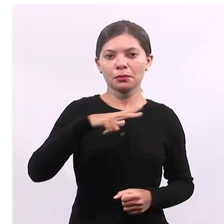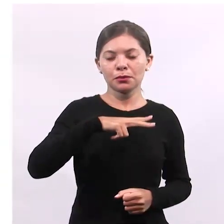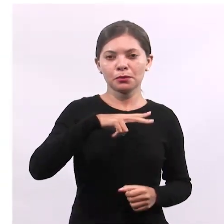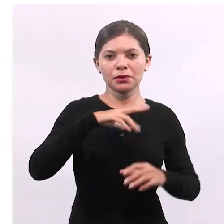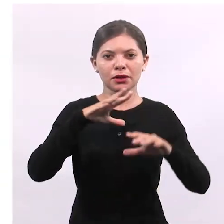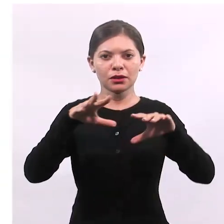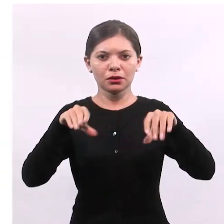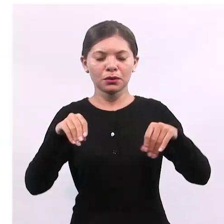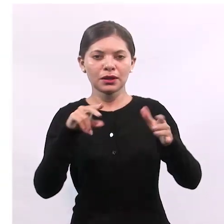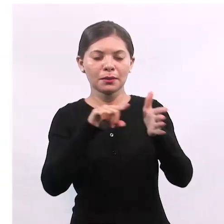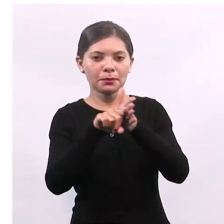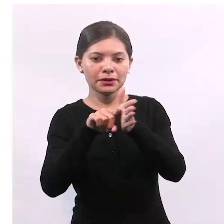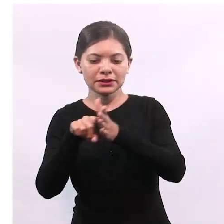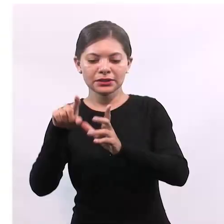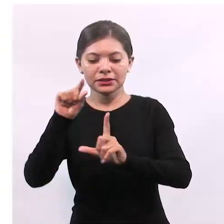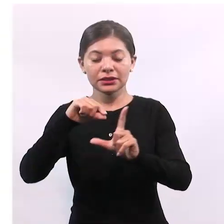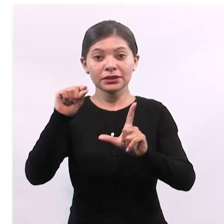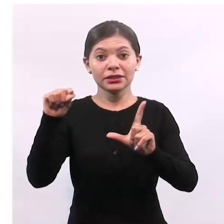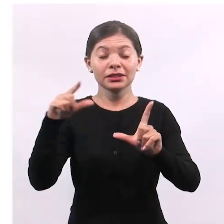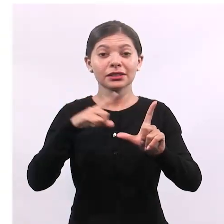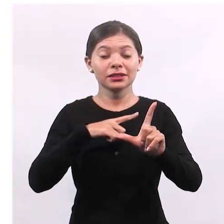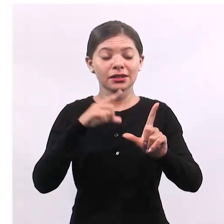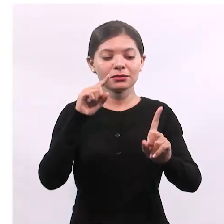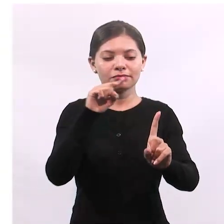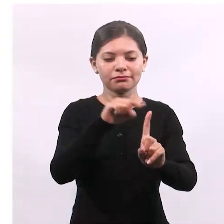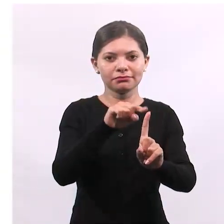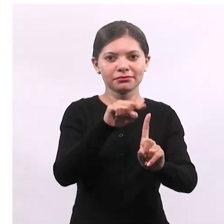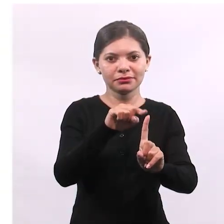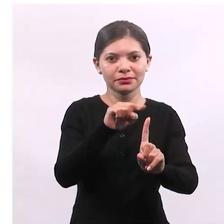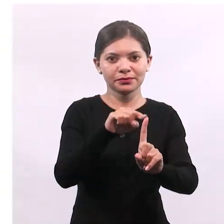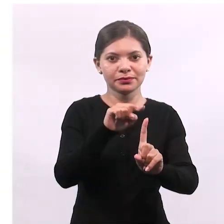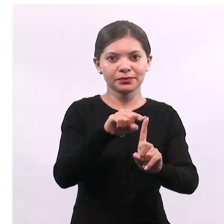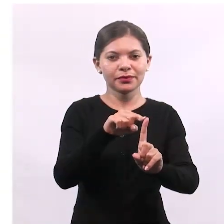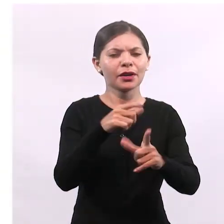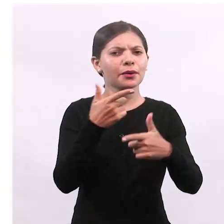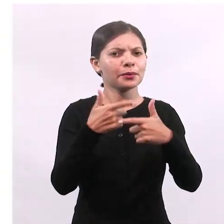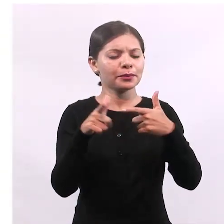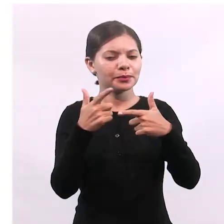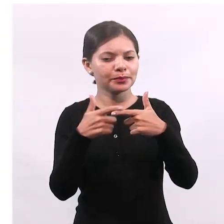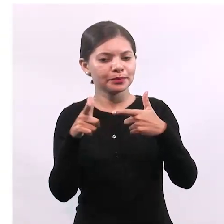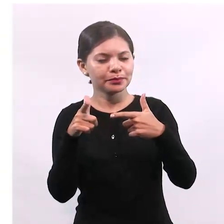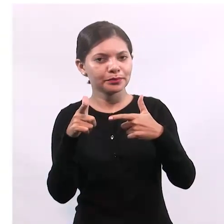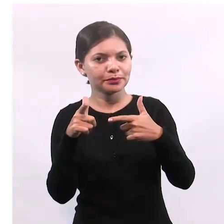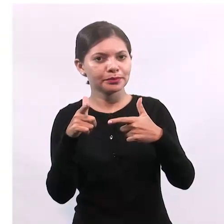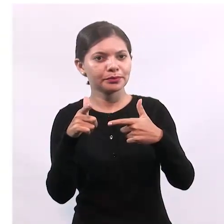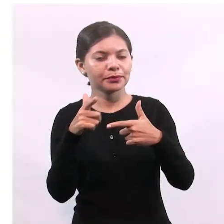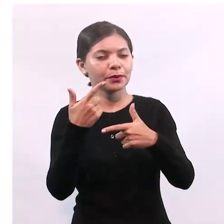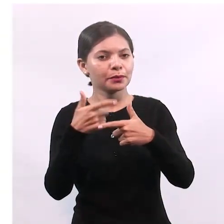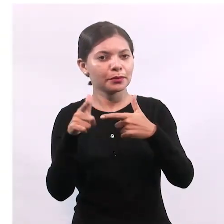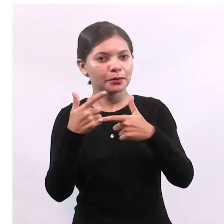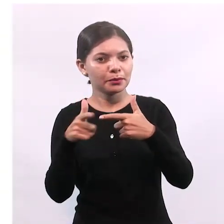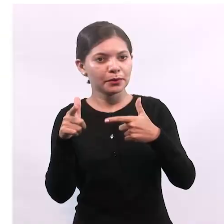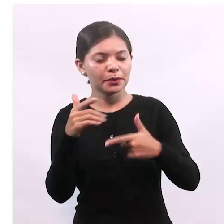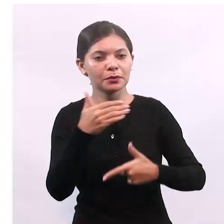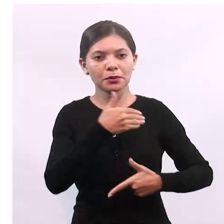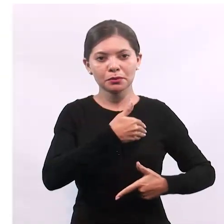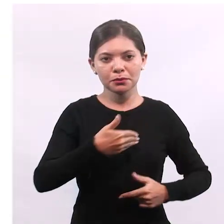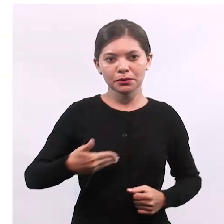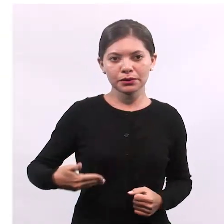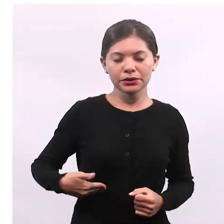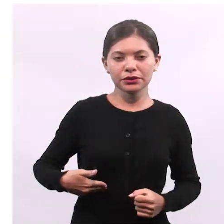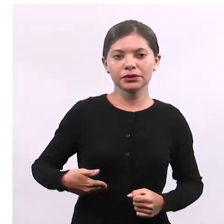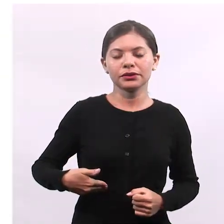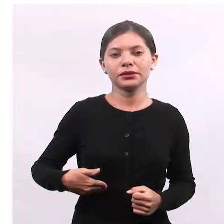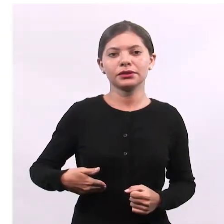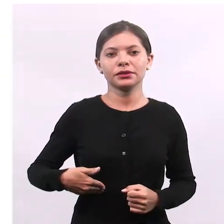pesquisa estatística ela tem que ter um objetivo um problema operacionalizar as políticas públicas é o problema